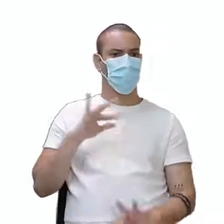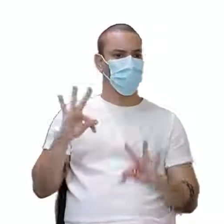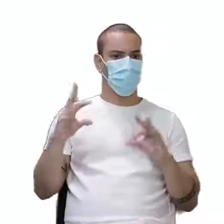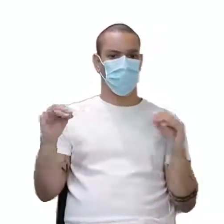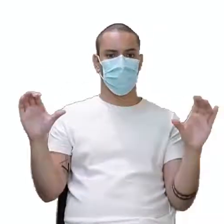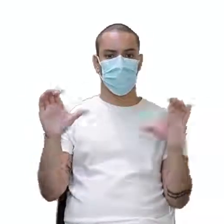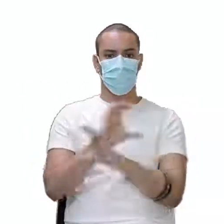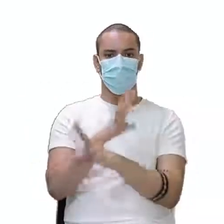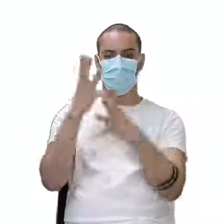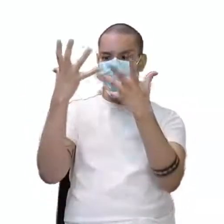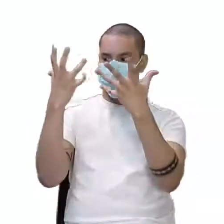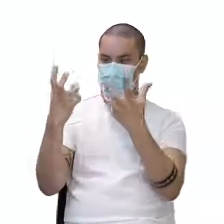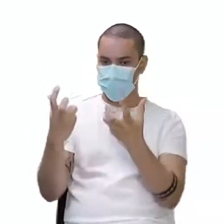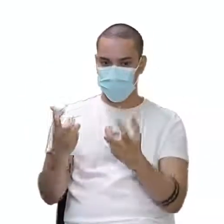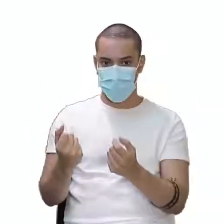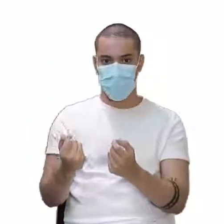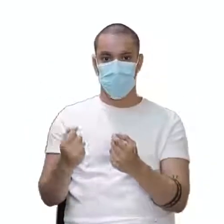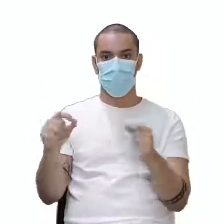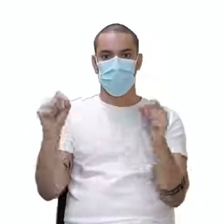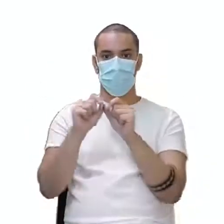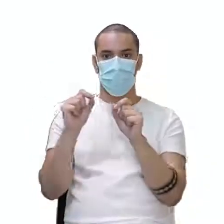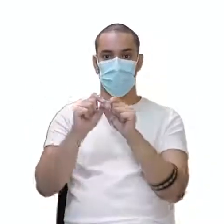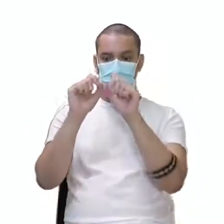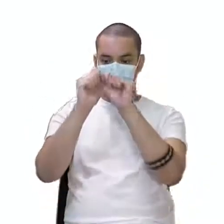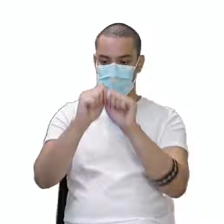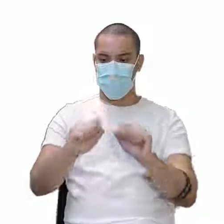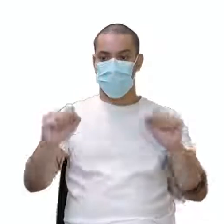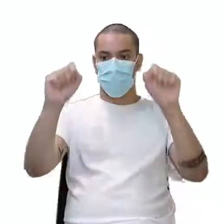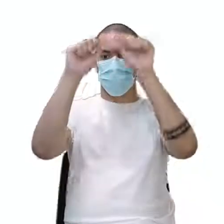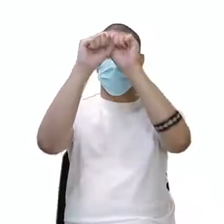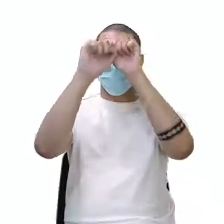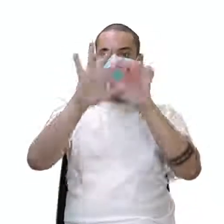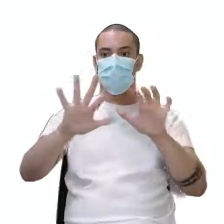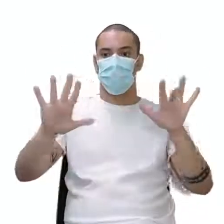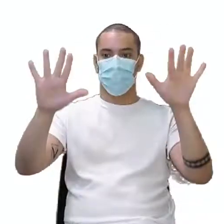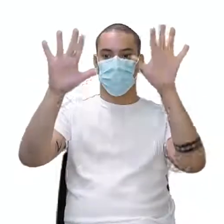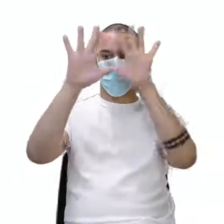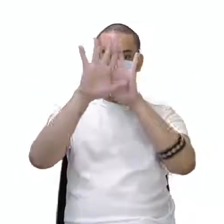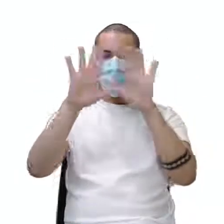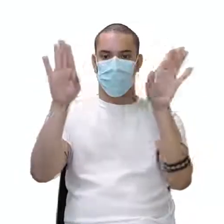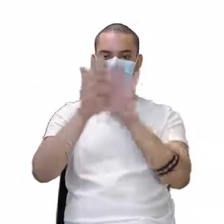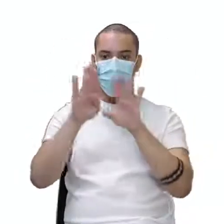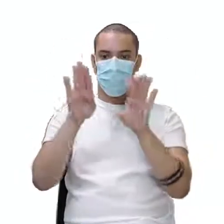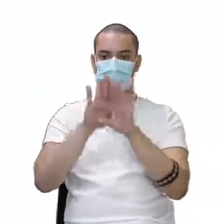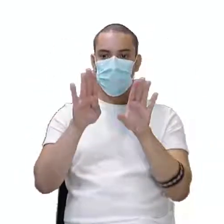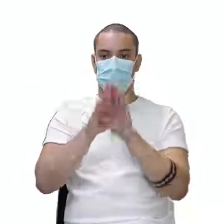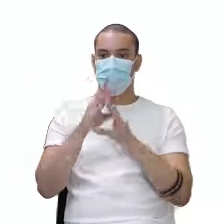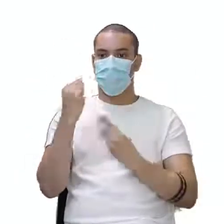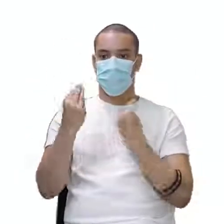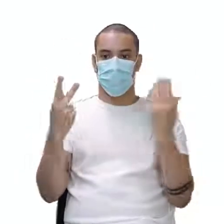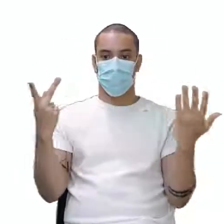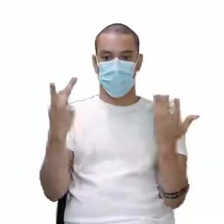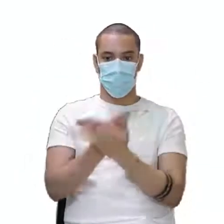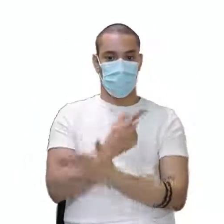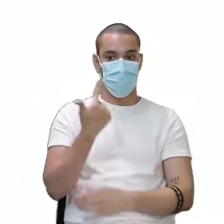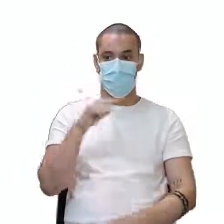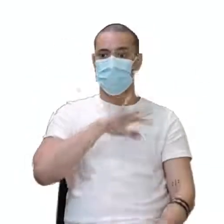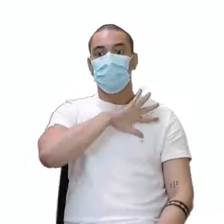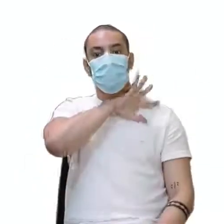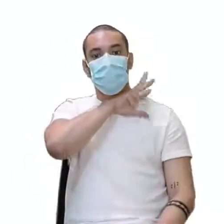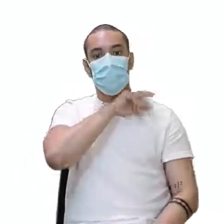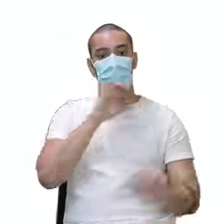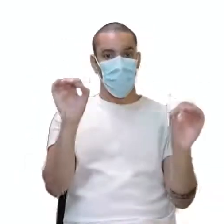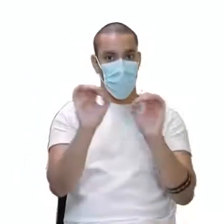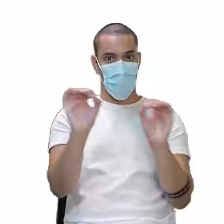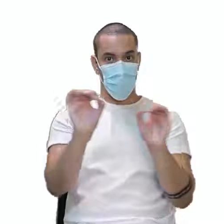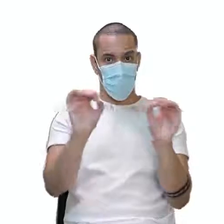infiltração, tá? Formação das nuvens, a transpiração, tanto dos vegetais, como aqui não está tendo nenhum animalzinho, mas